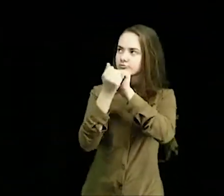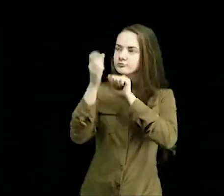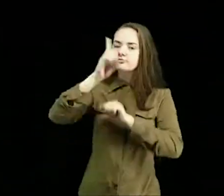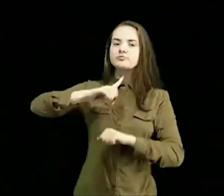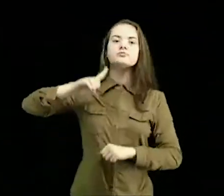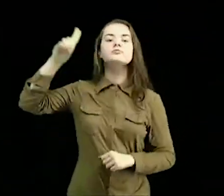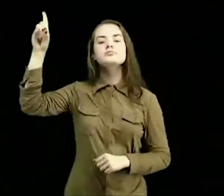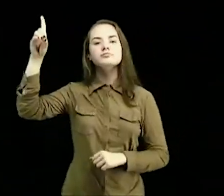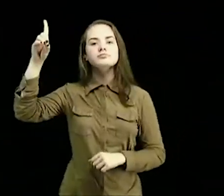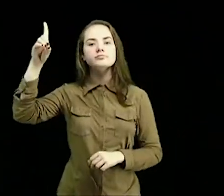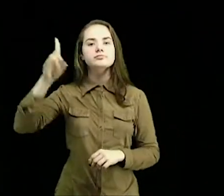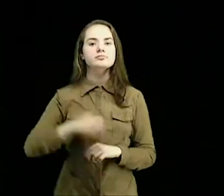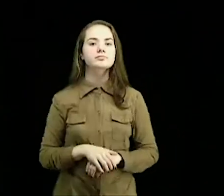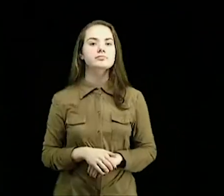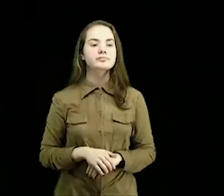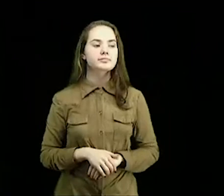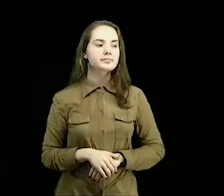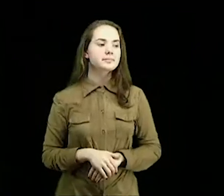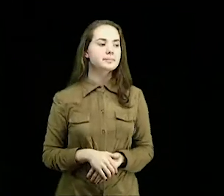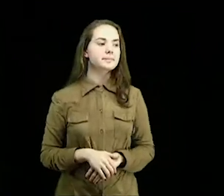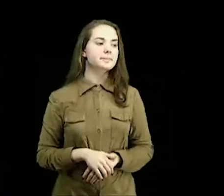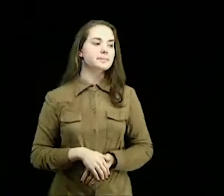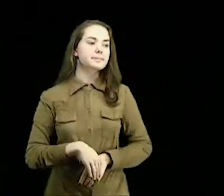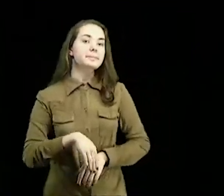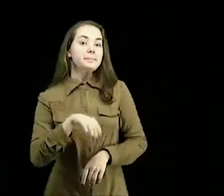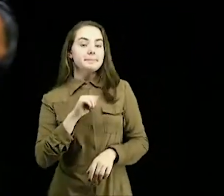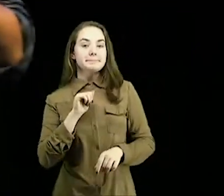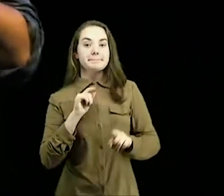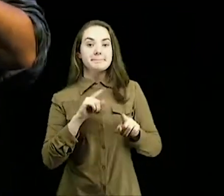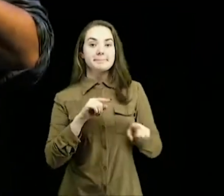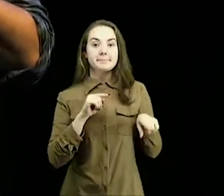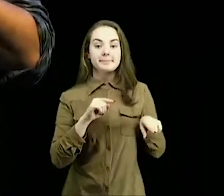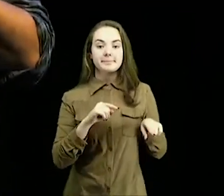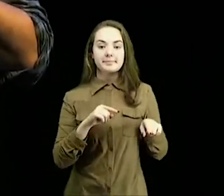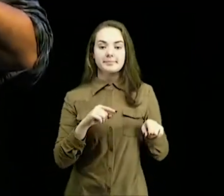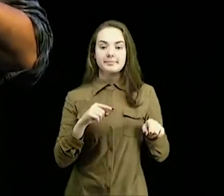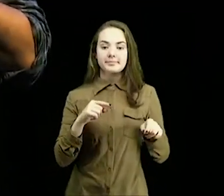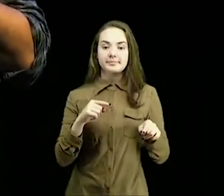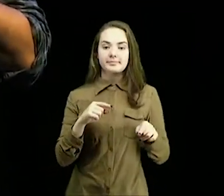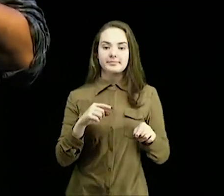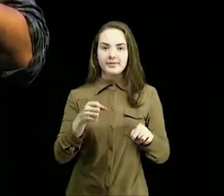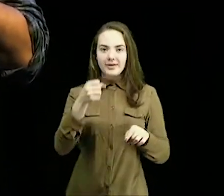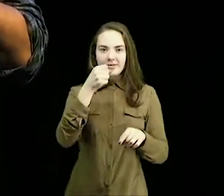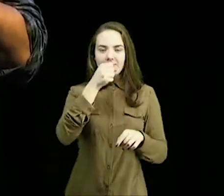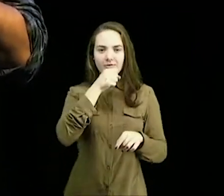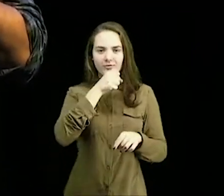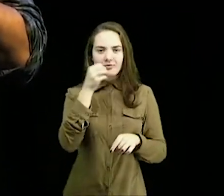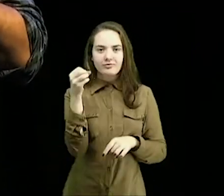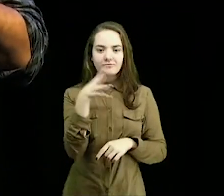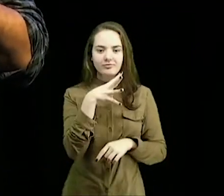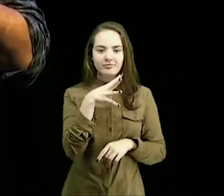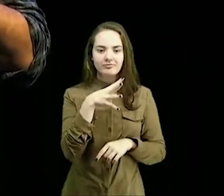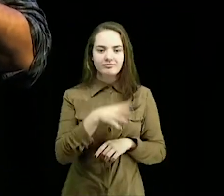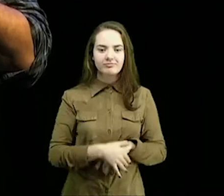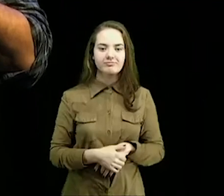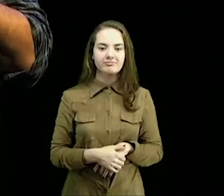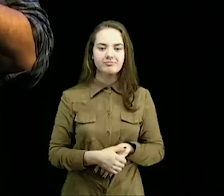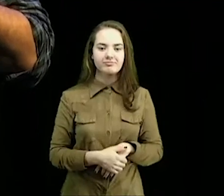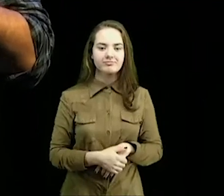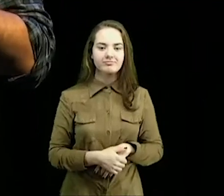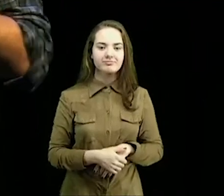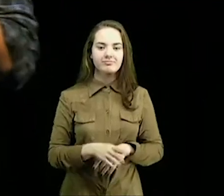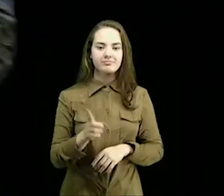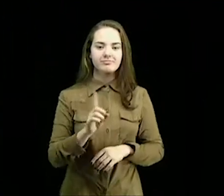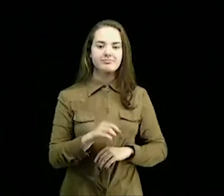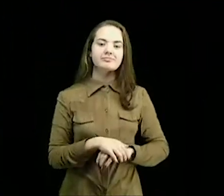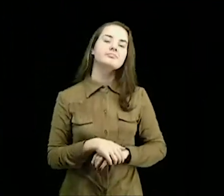e combinou com Deus. Deus, seu microfone novo, né? É um microfone novo?